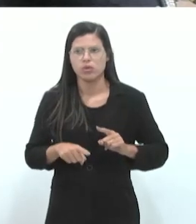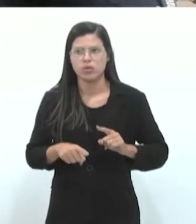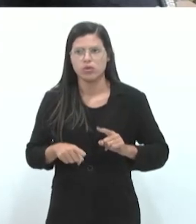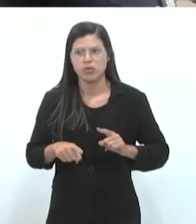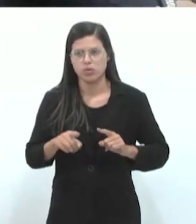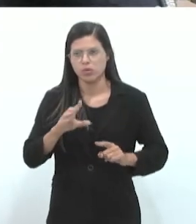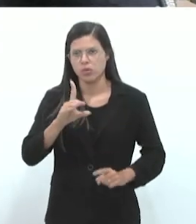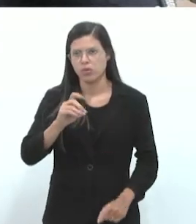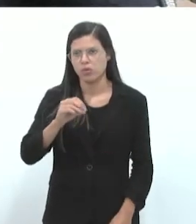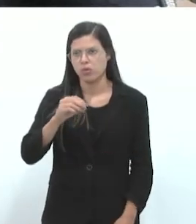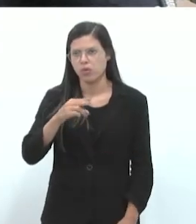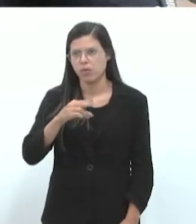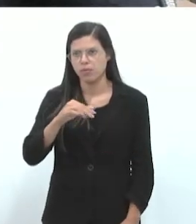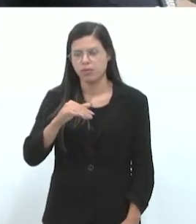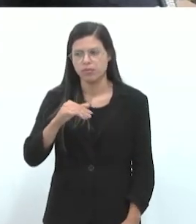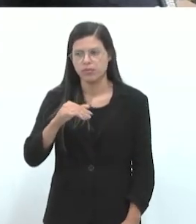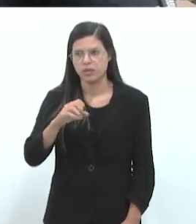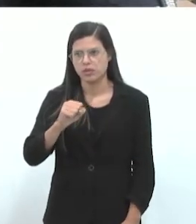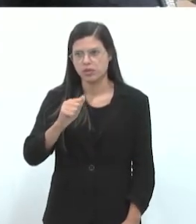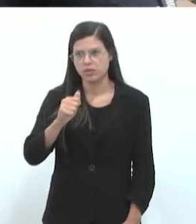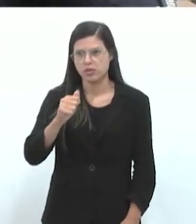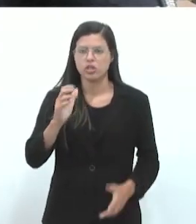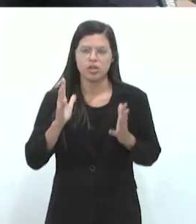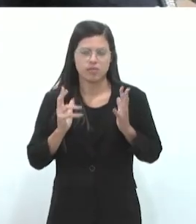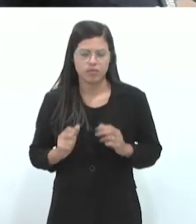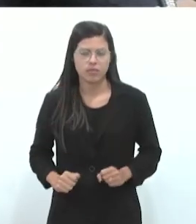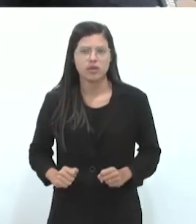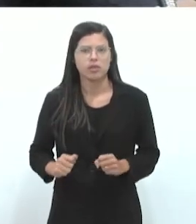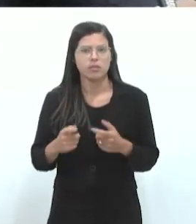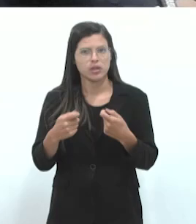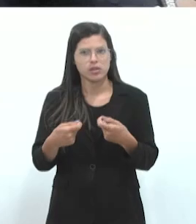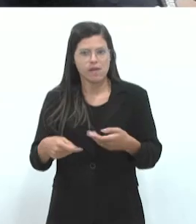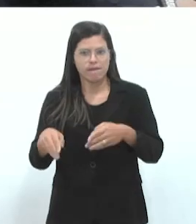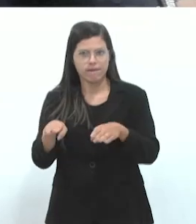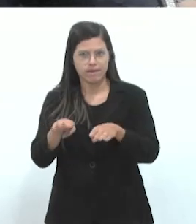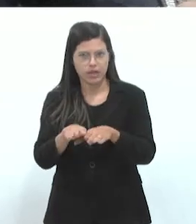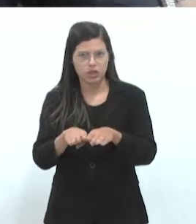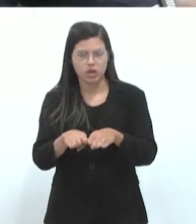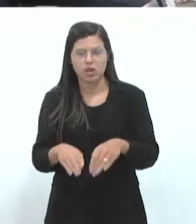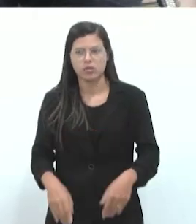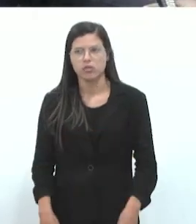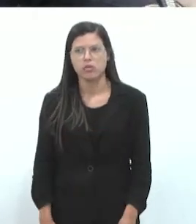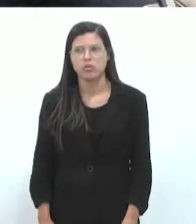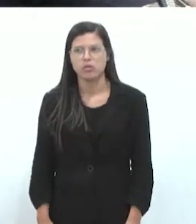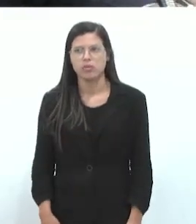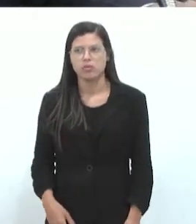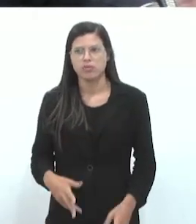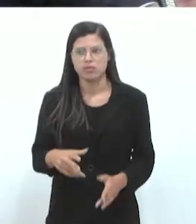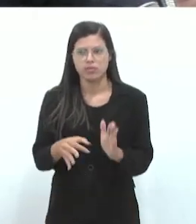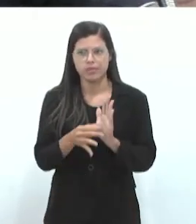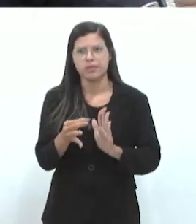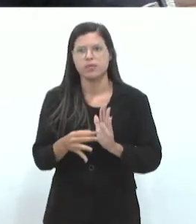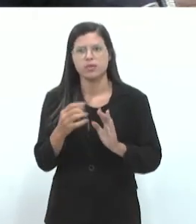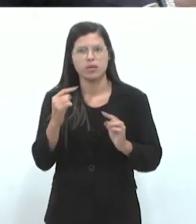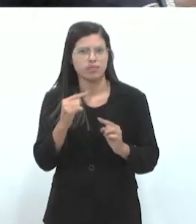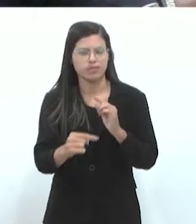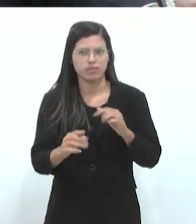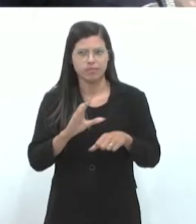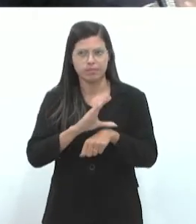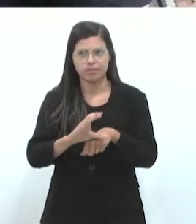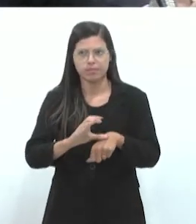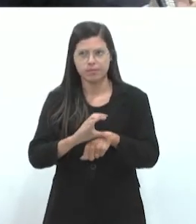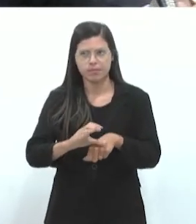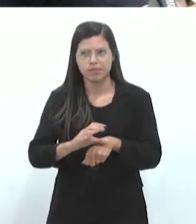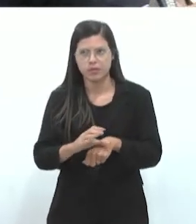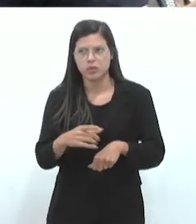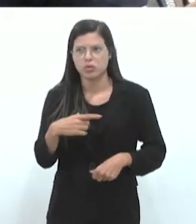domissanitários com a embalagem lacrada na forma que menciona. Parecer do deputado Filipinho Raves é pela inconstitucionalidade, mas havia